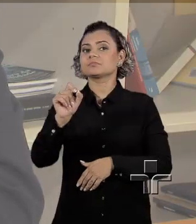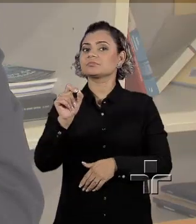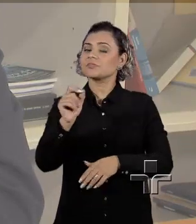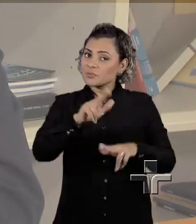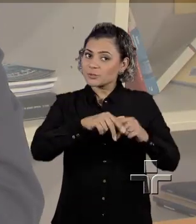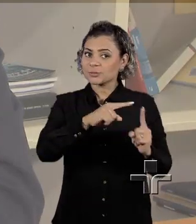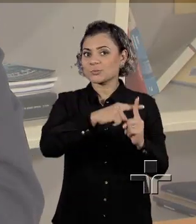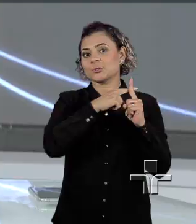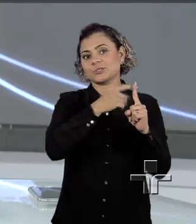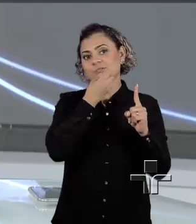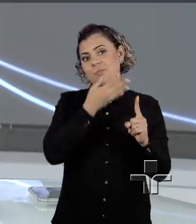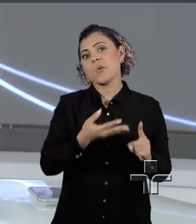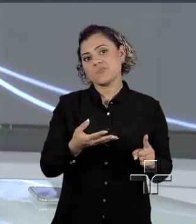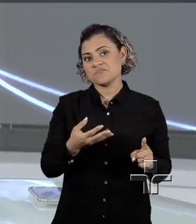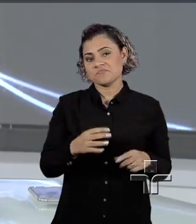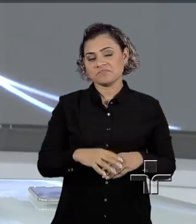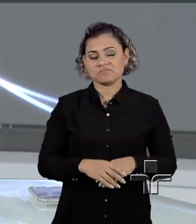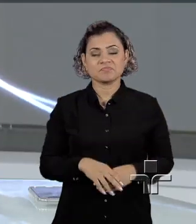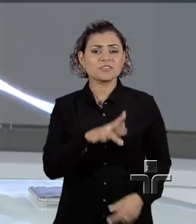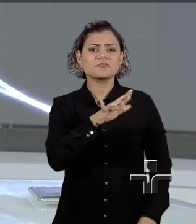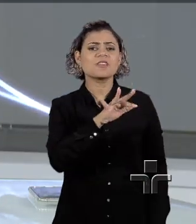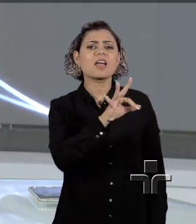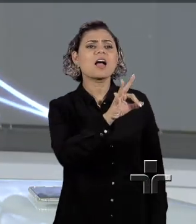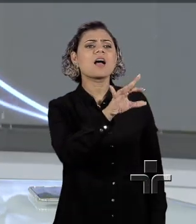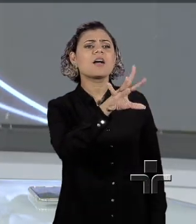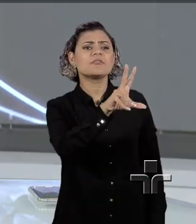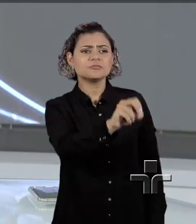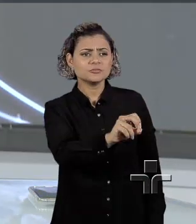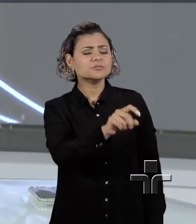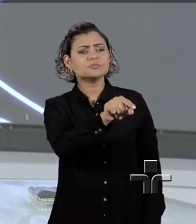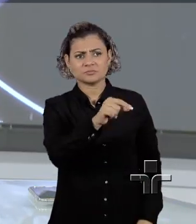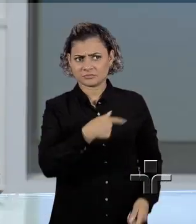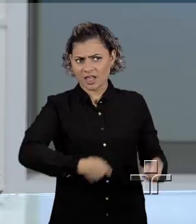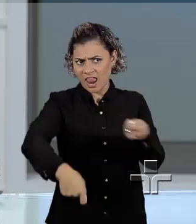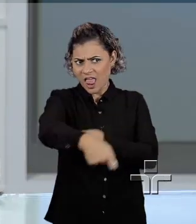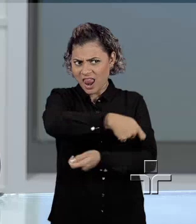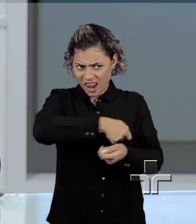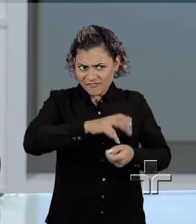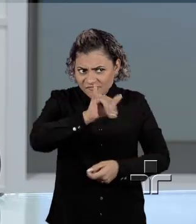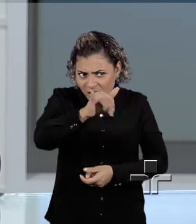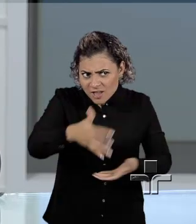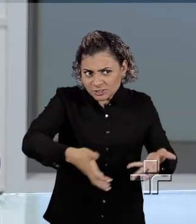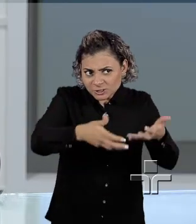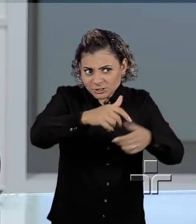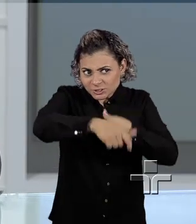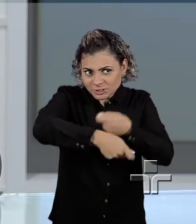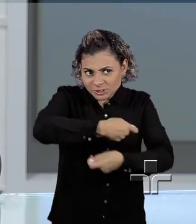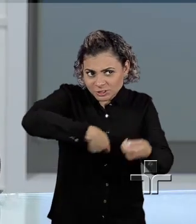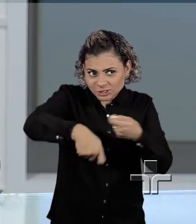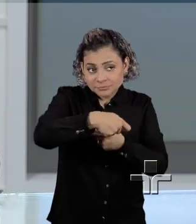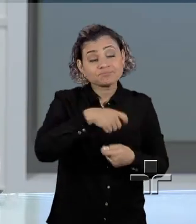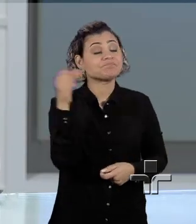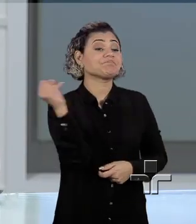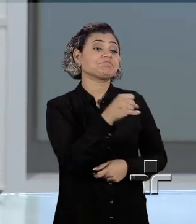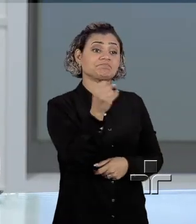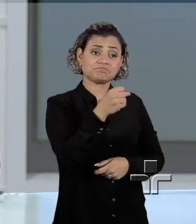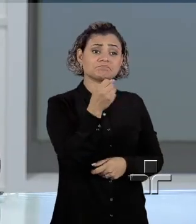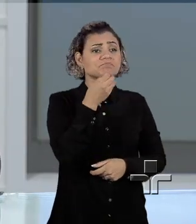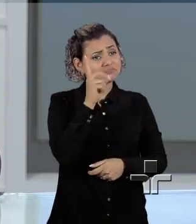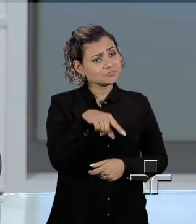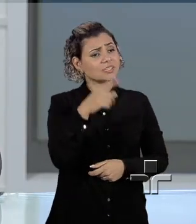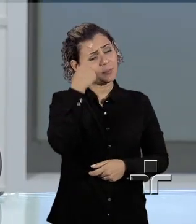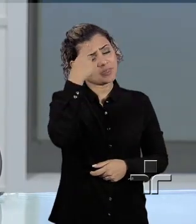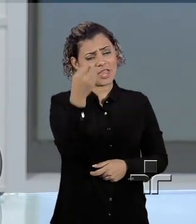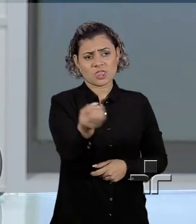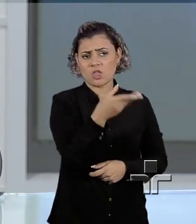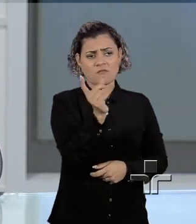medida é positiva. Flávio, facilidade de crédito, mercado aquecido, né? Exatamente. A conta fecha. Essa não é uma ideia nova,